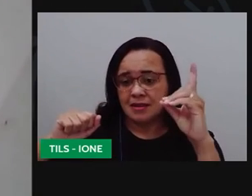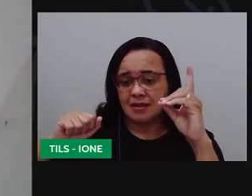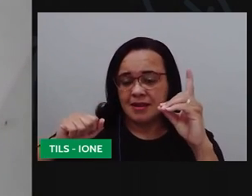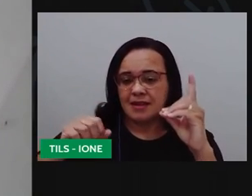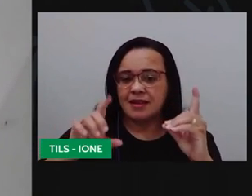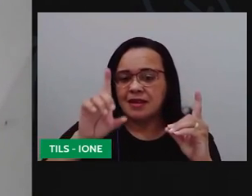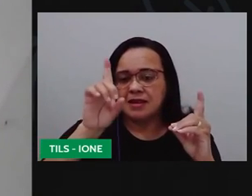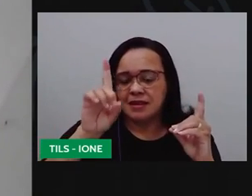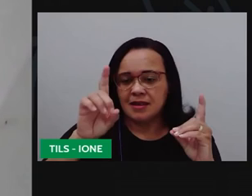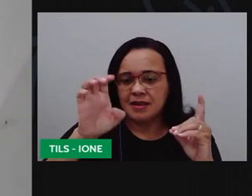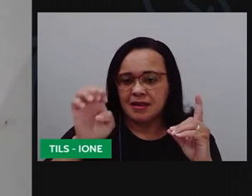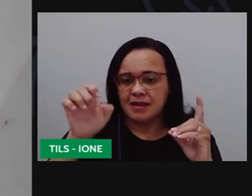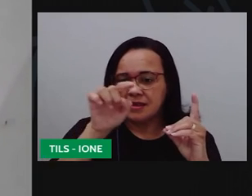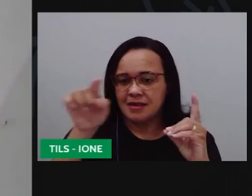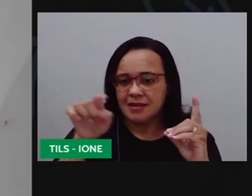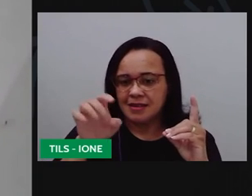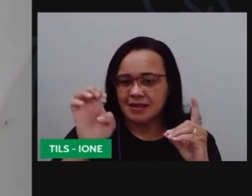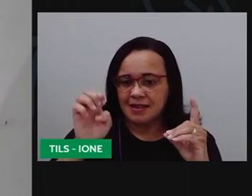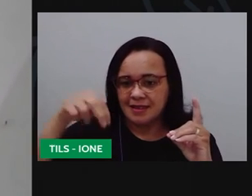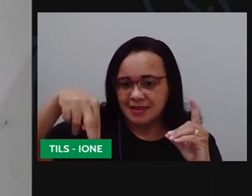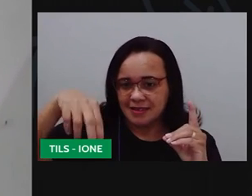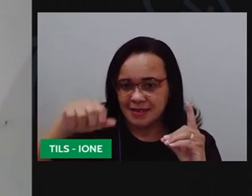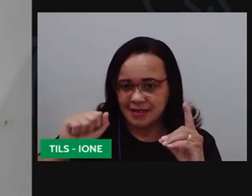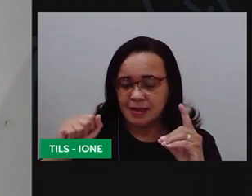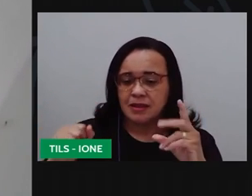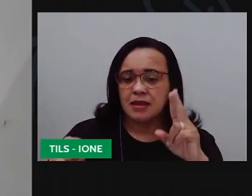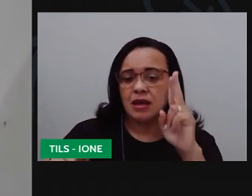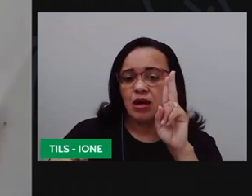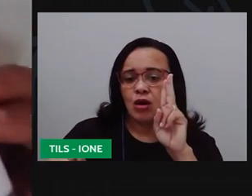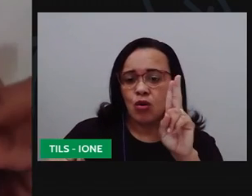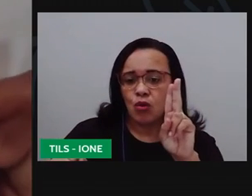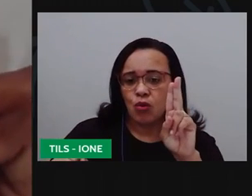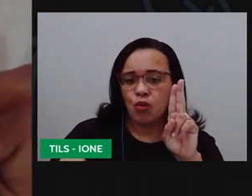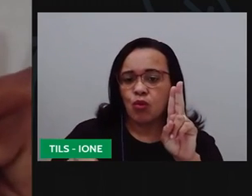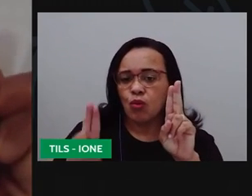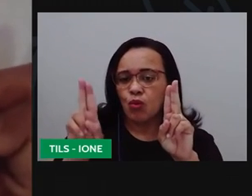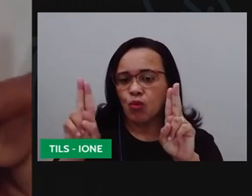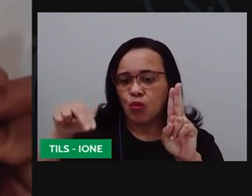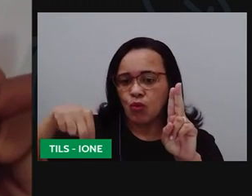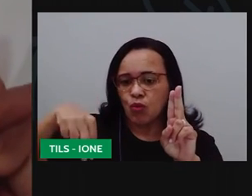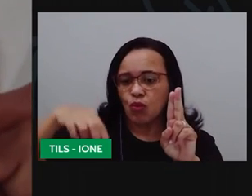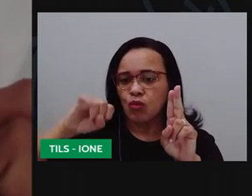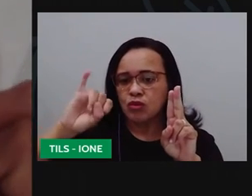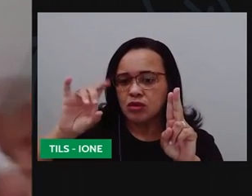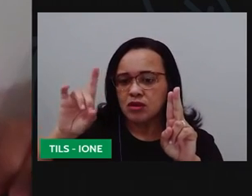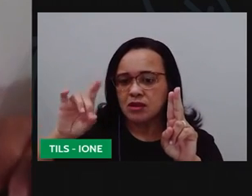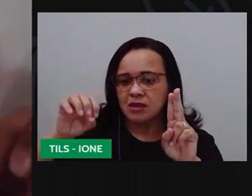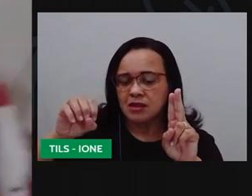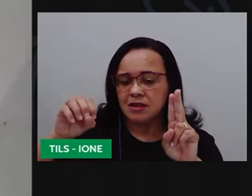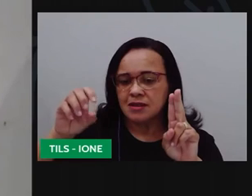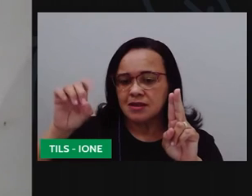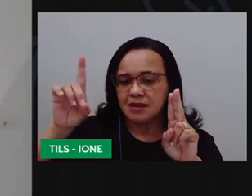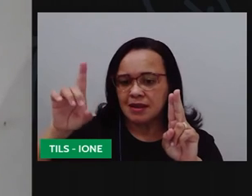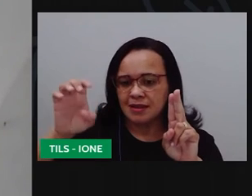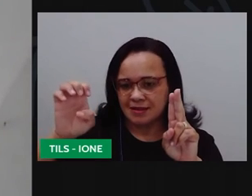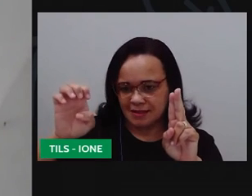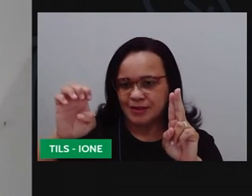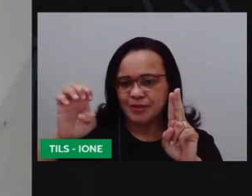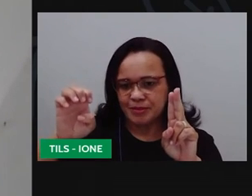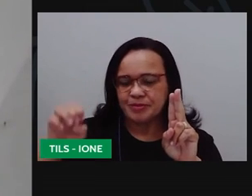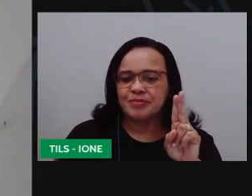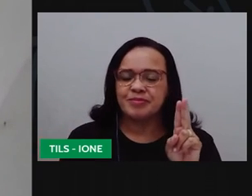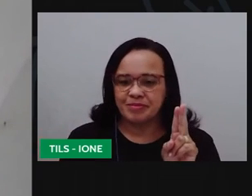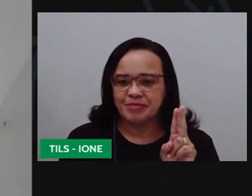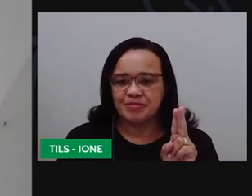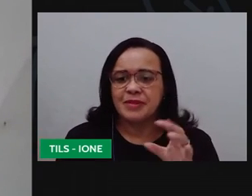botar em vermelho para ficar colorido e quem é unidade o numeral 9 quem